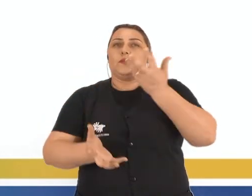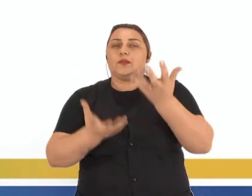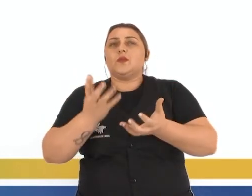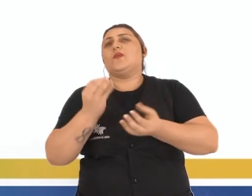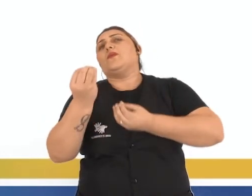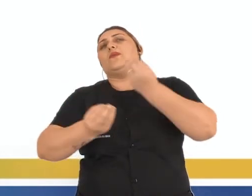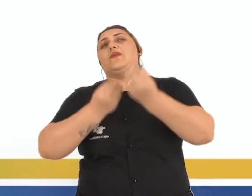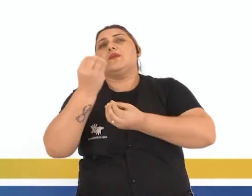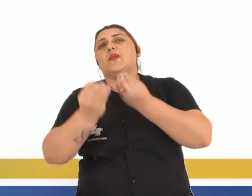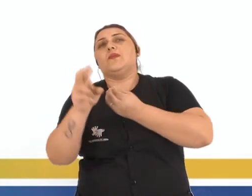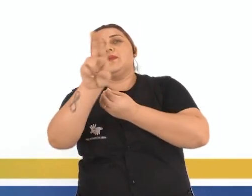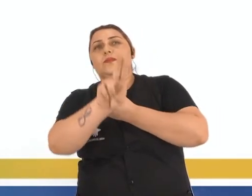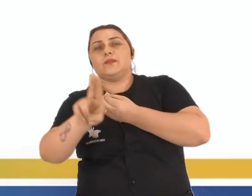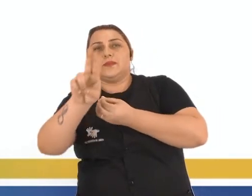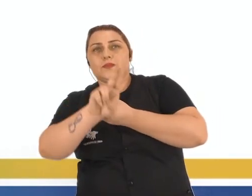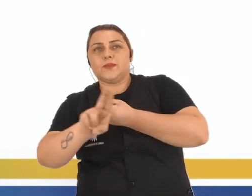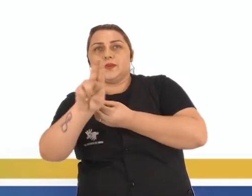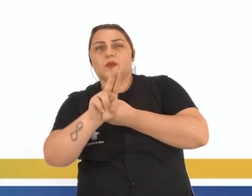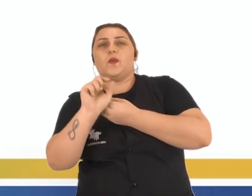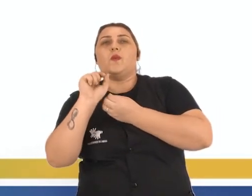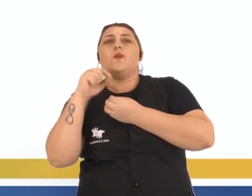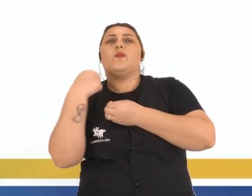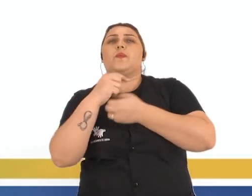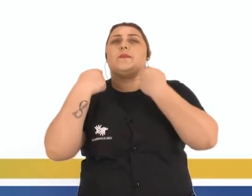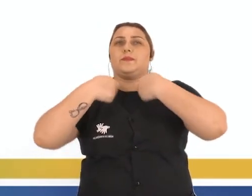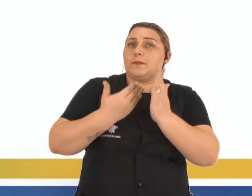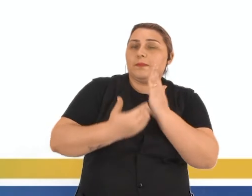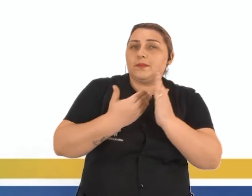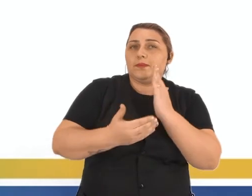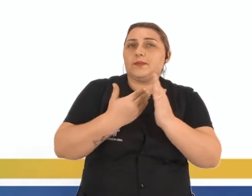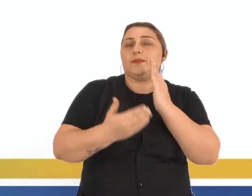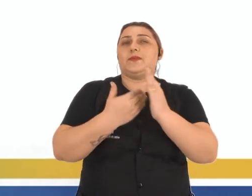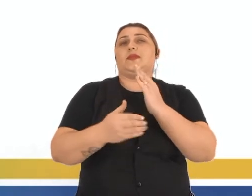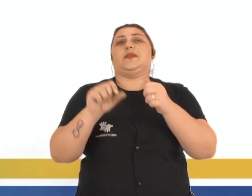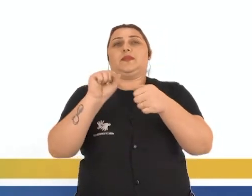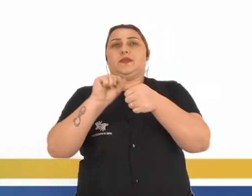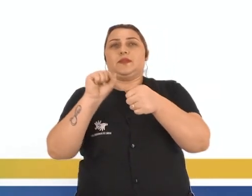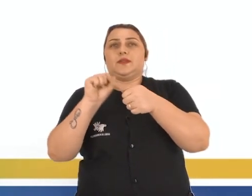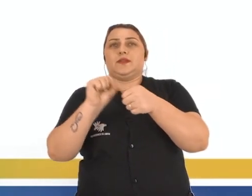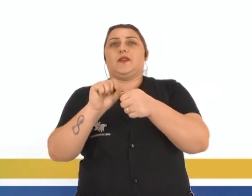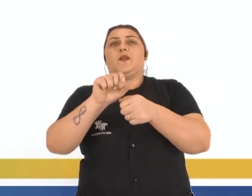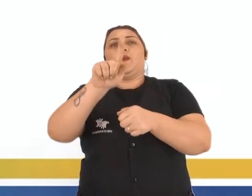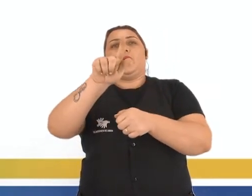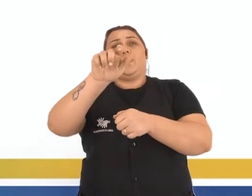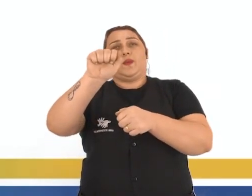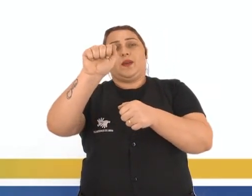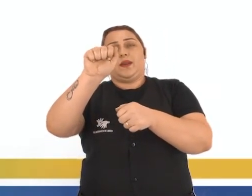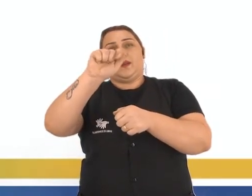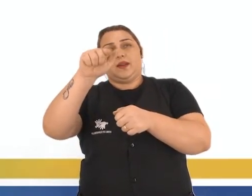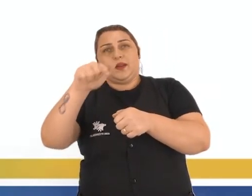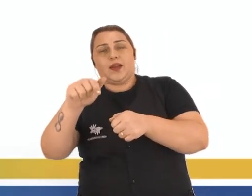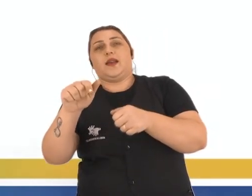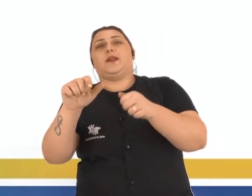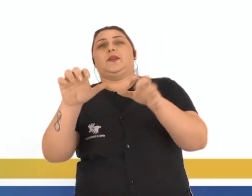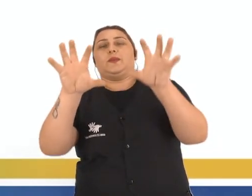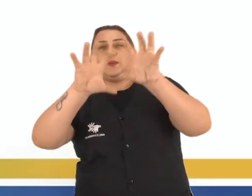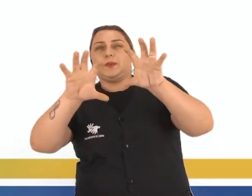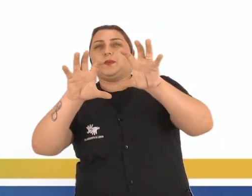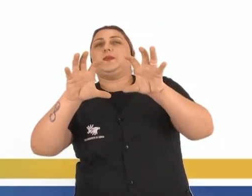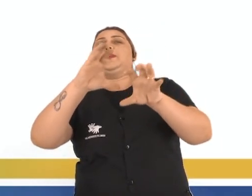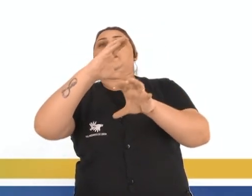a noite. A gente não pode esperar que aconteça daqui a 10 anos, daqui a 50 anos. Isso leva milhões de anos. Então chega um momento